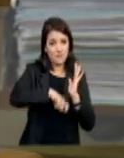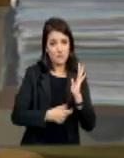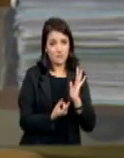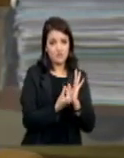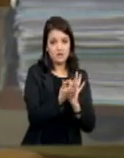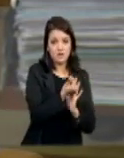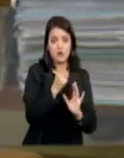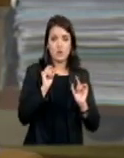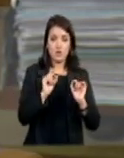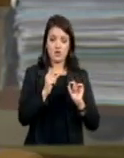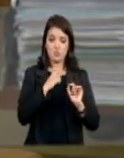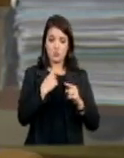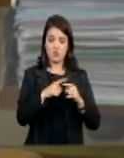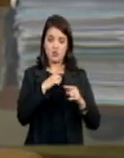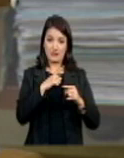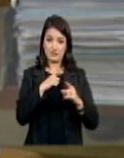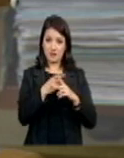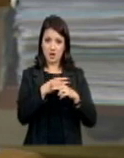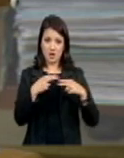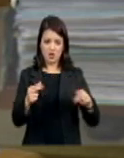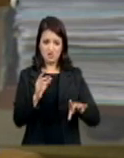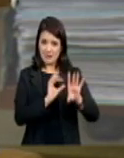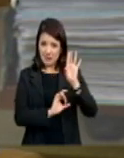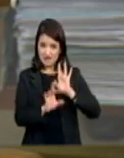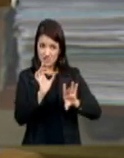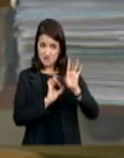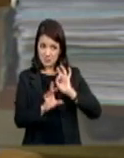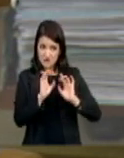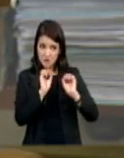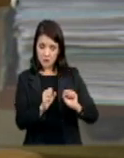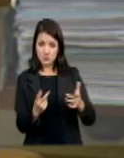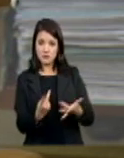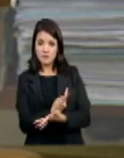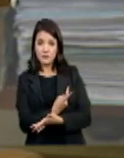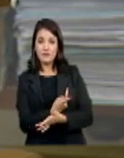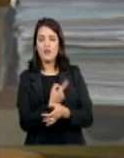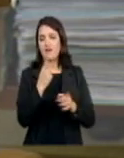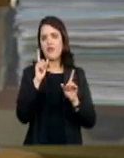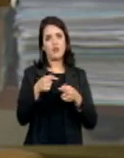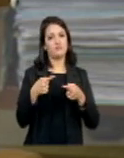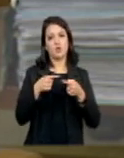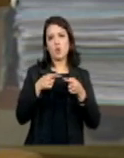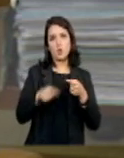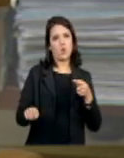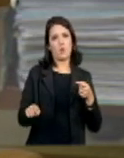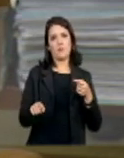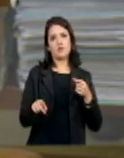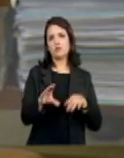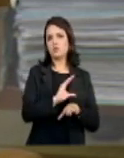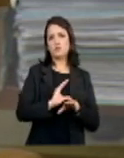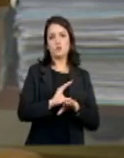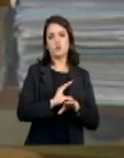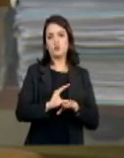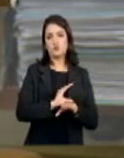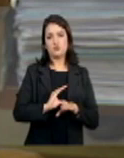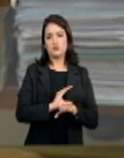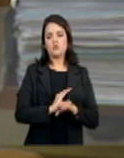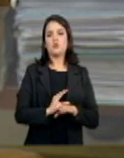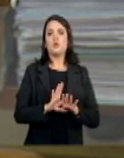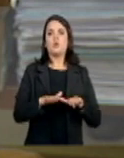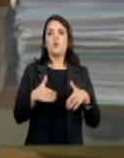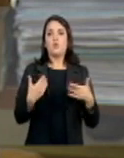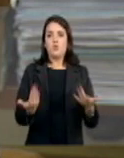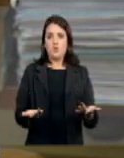traduzir medida de caráter excepcional e revela se incompatível com o ordenamento funcional quando fundada